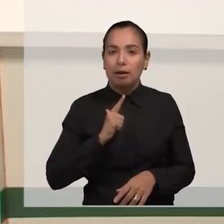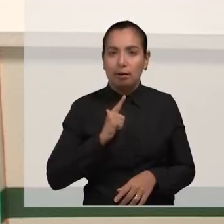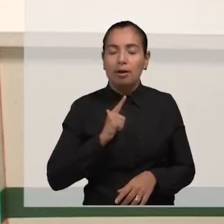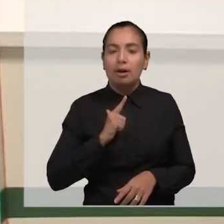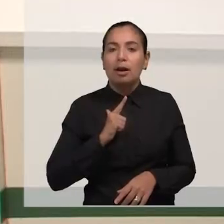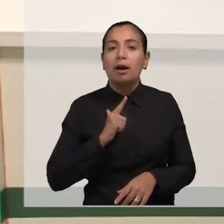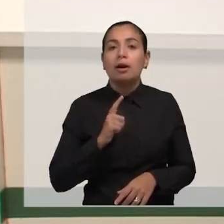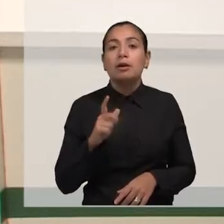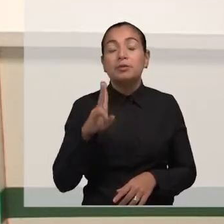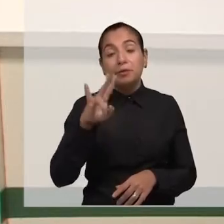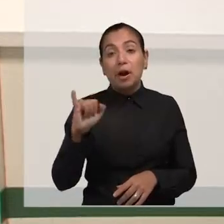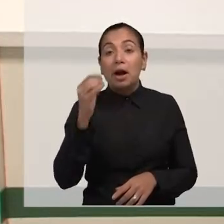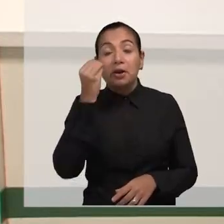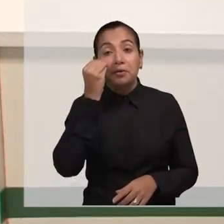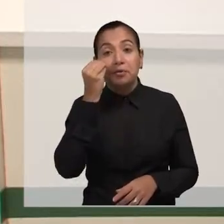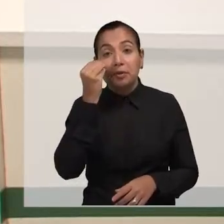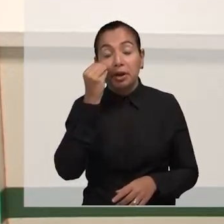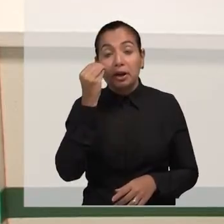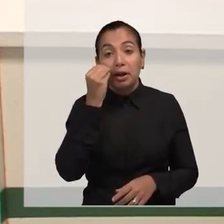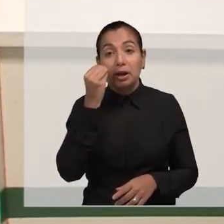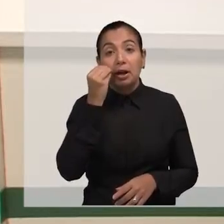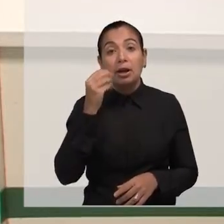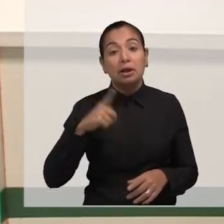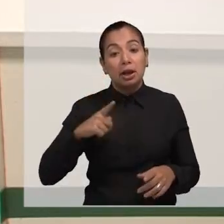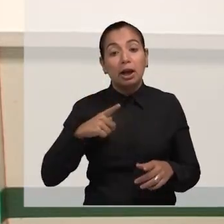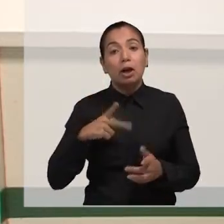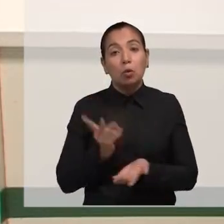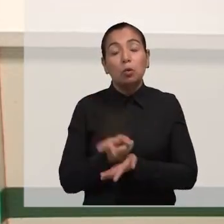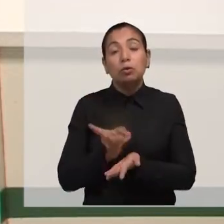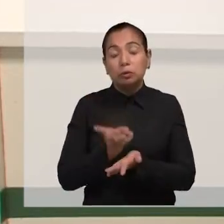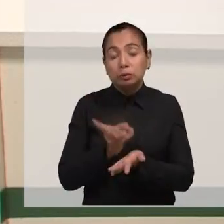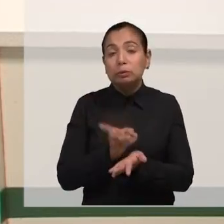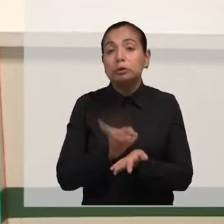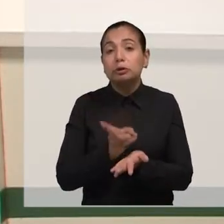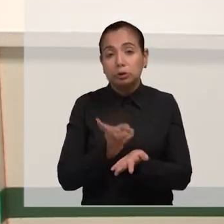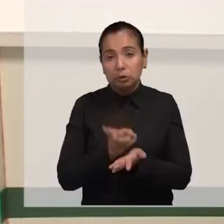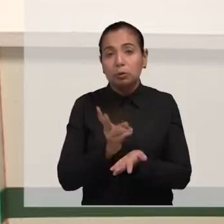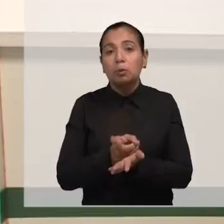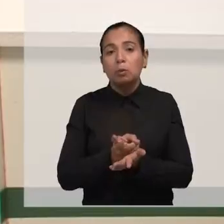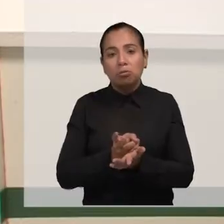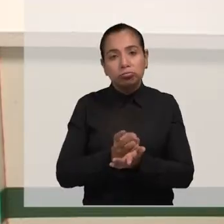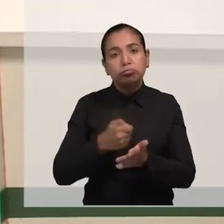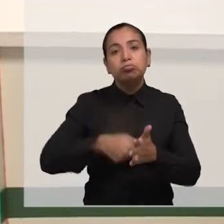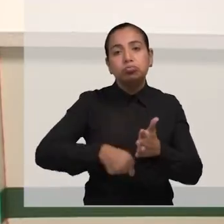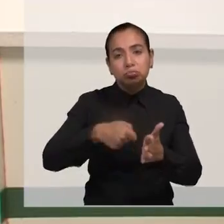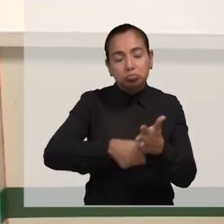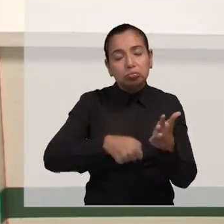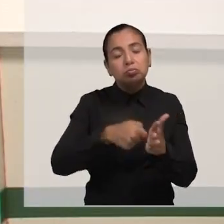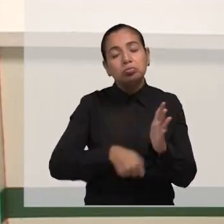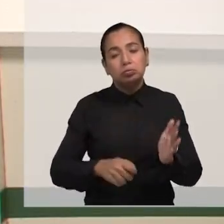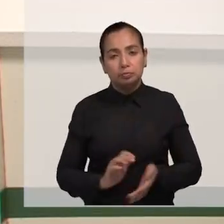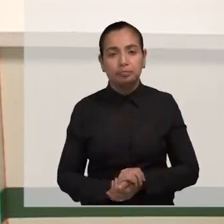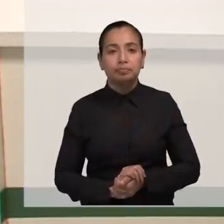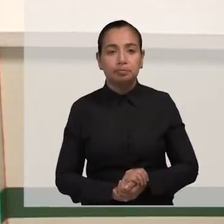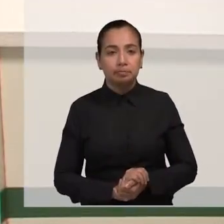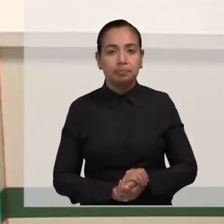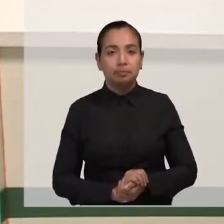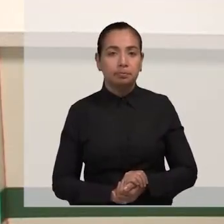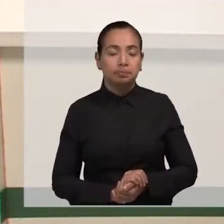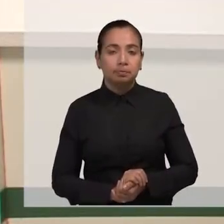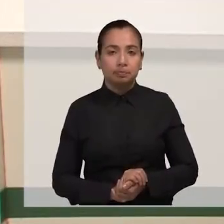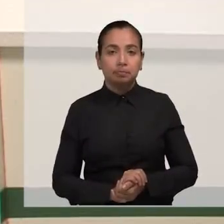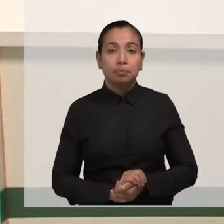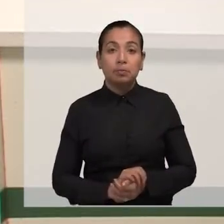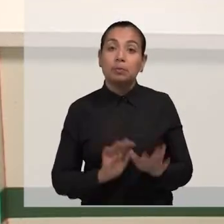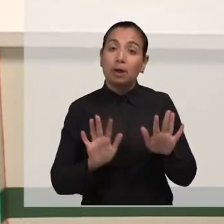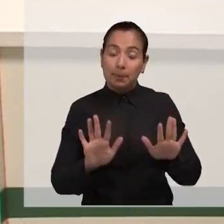ferido, né? Mas sai com condições de continuar a batalha. Mas fica um pouco de silêncio. Mas